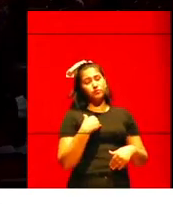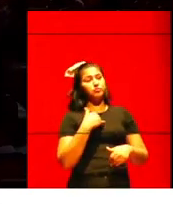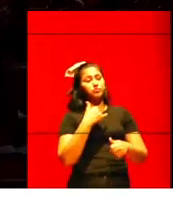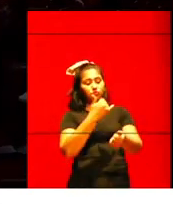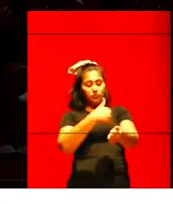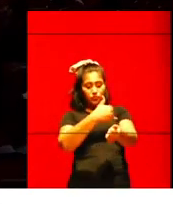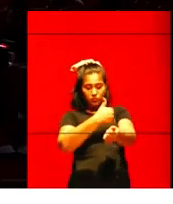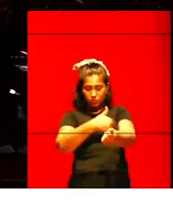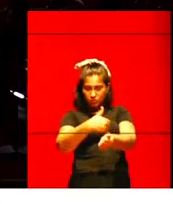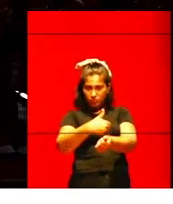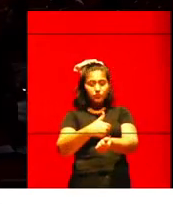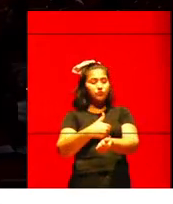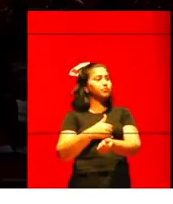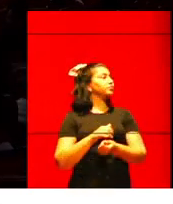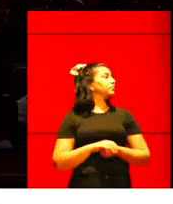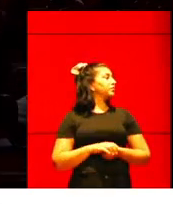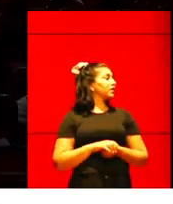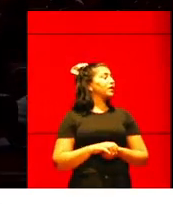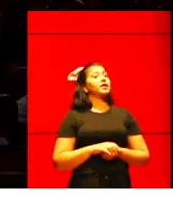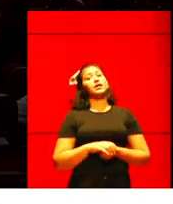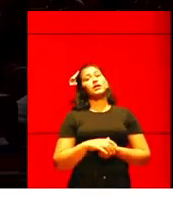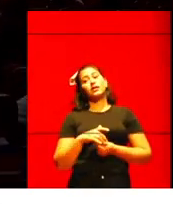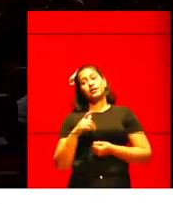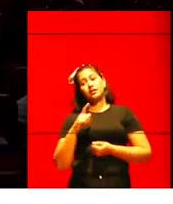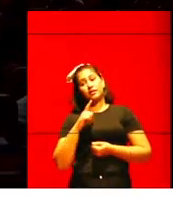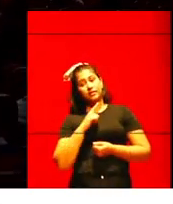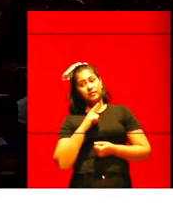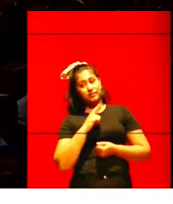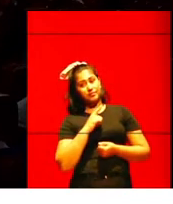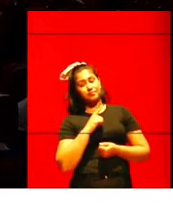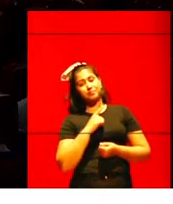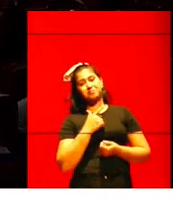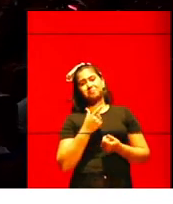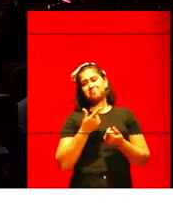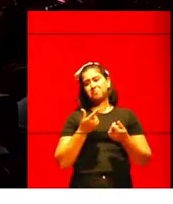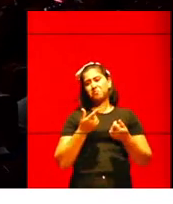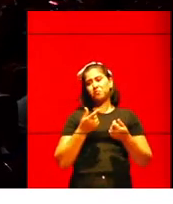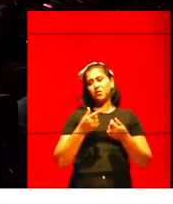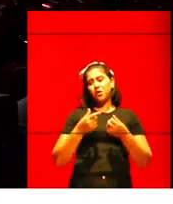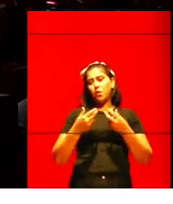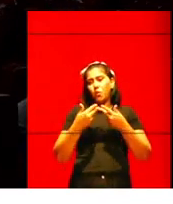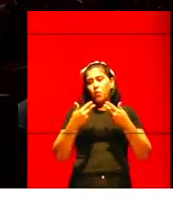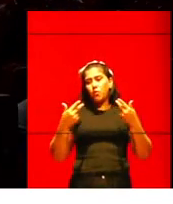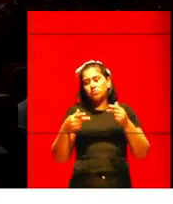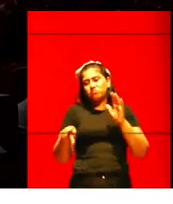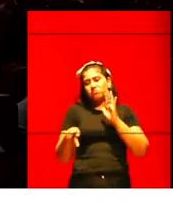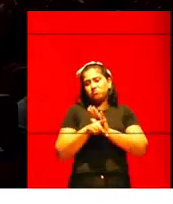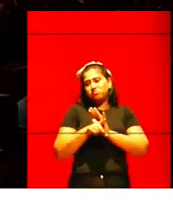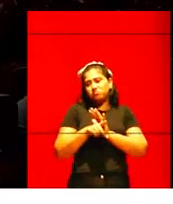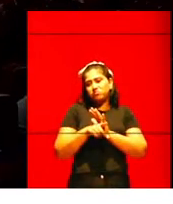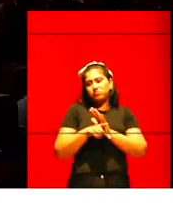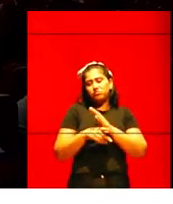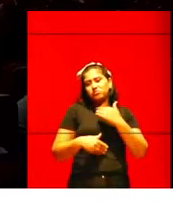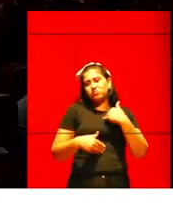colesterol. E o colesterol, ele é precursor de hormônios sexuais. Olha